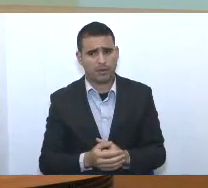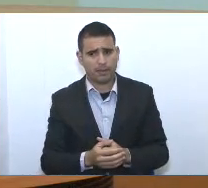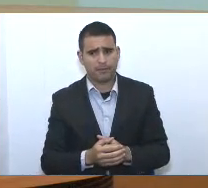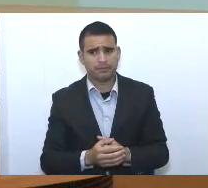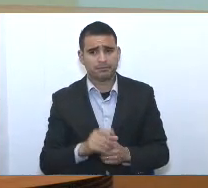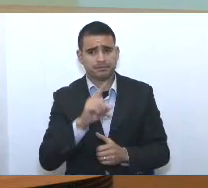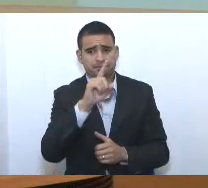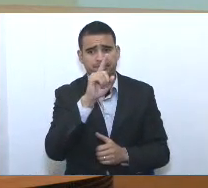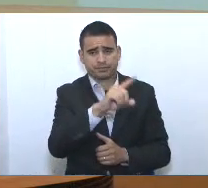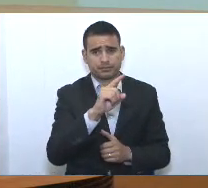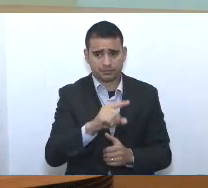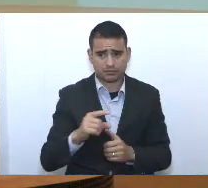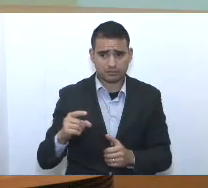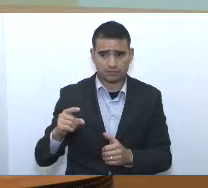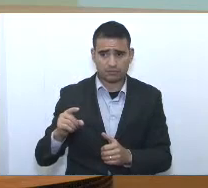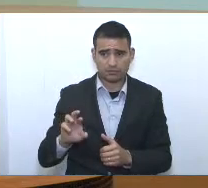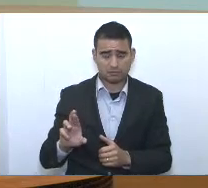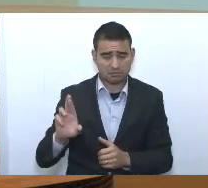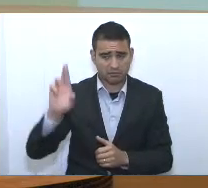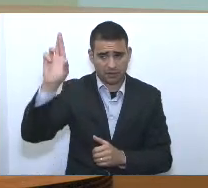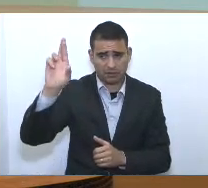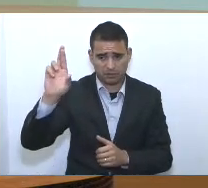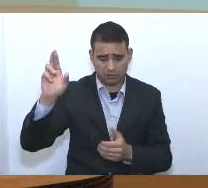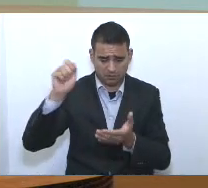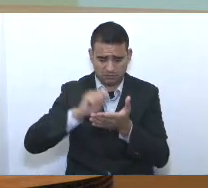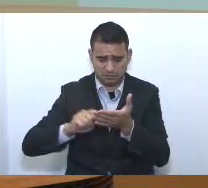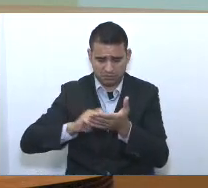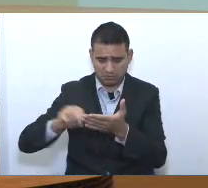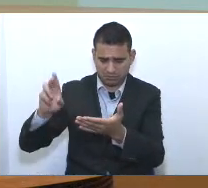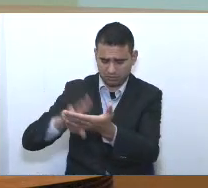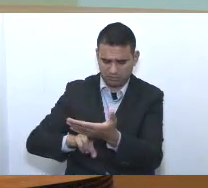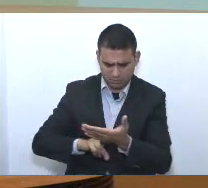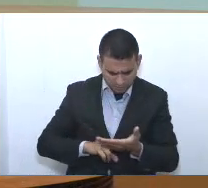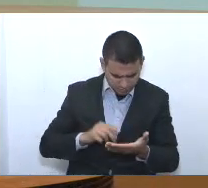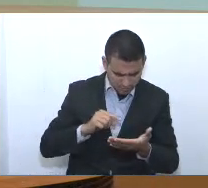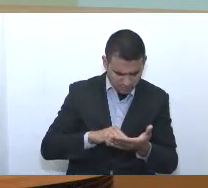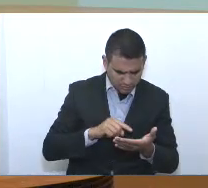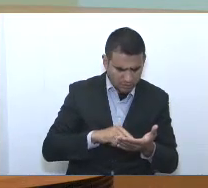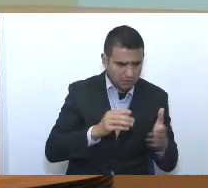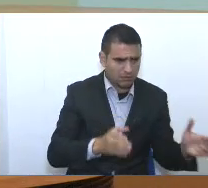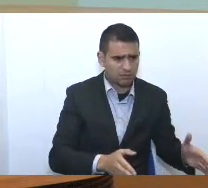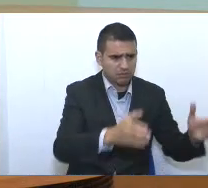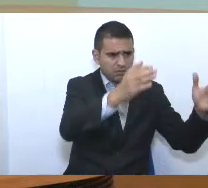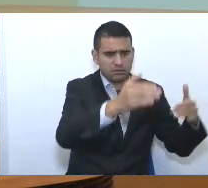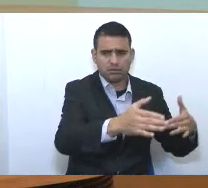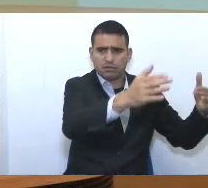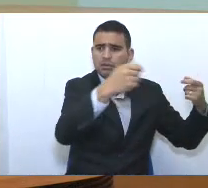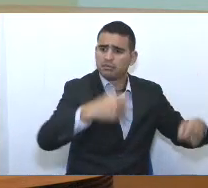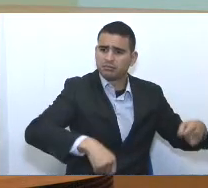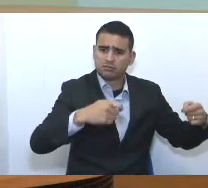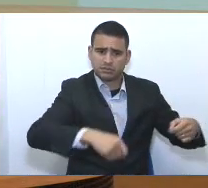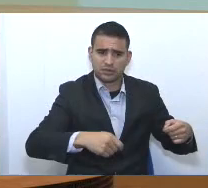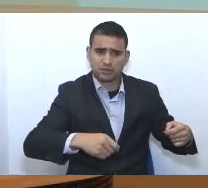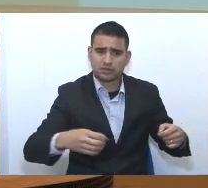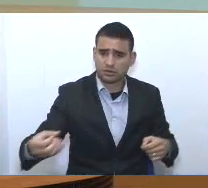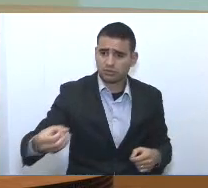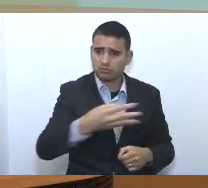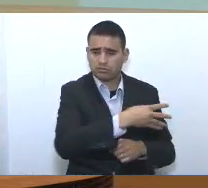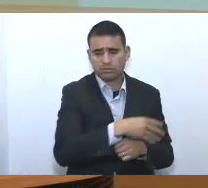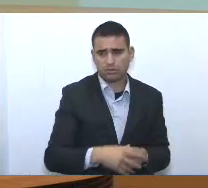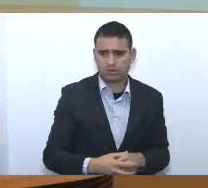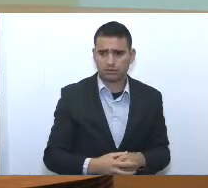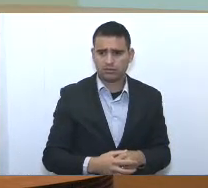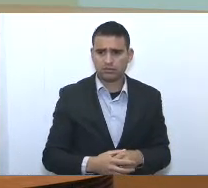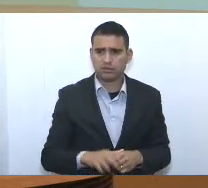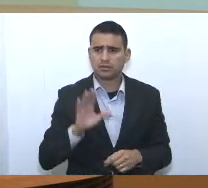enviou um mandado para todos, para que refaçam seus muros ou eles vão intimar a